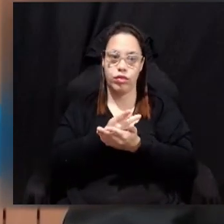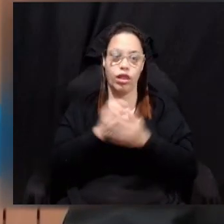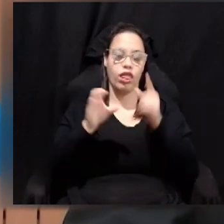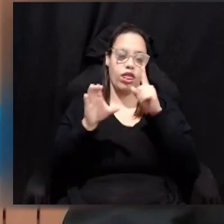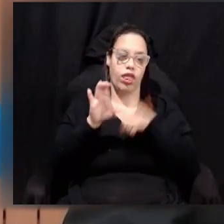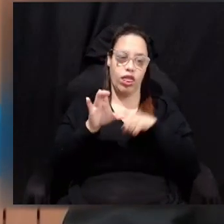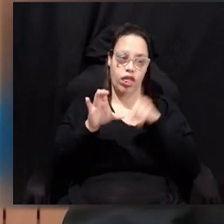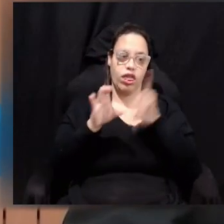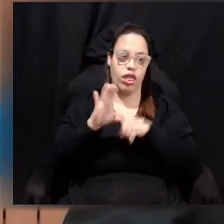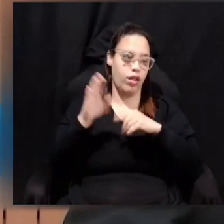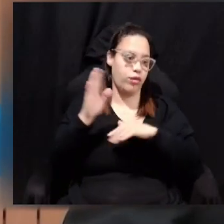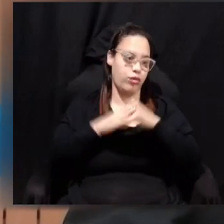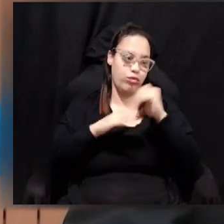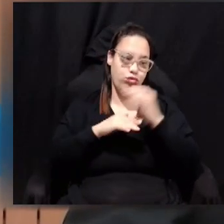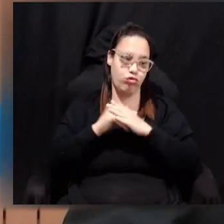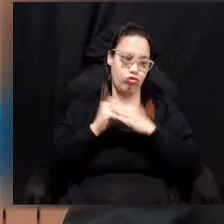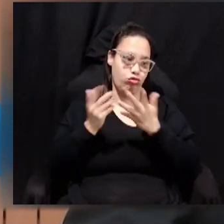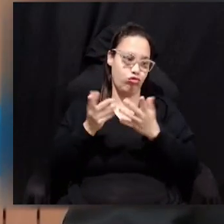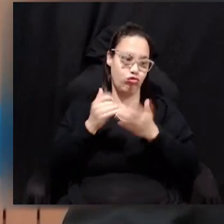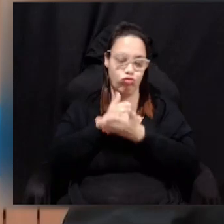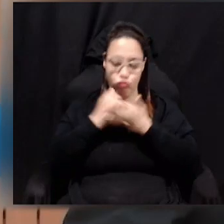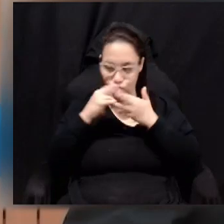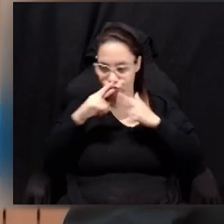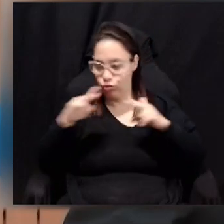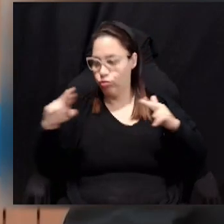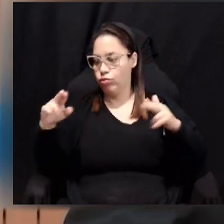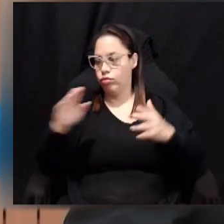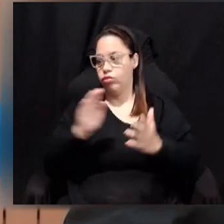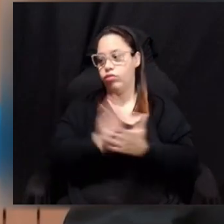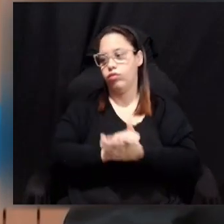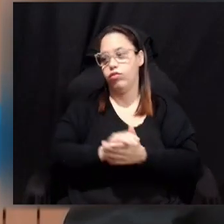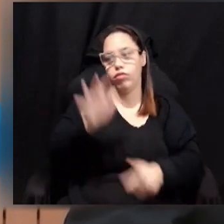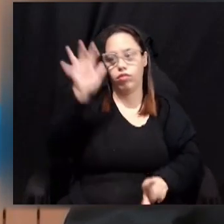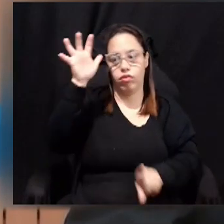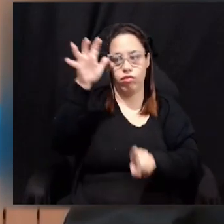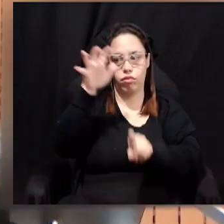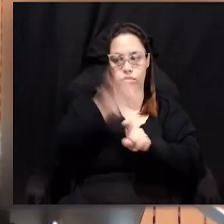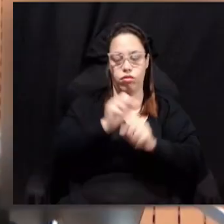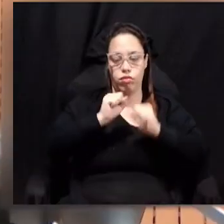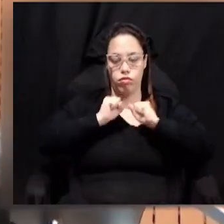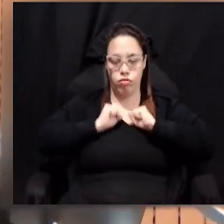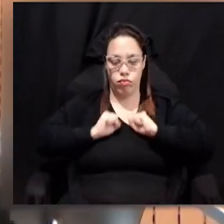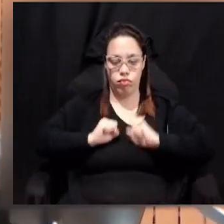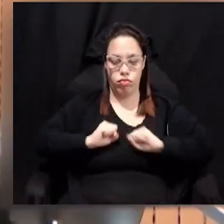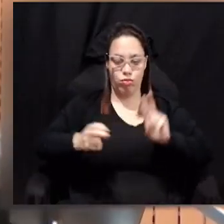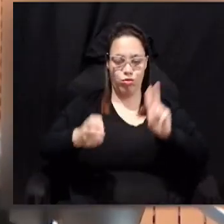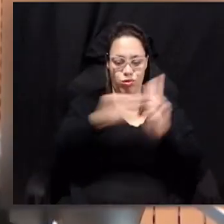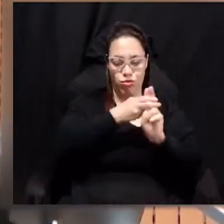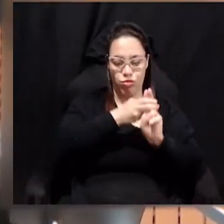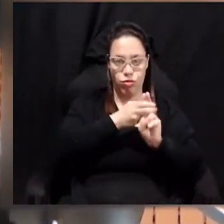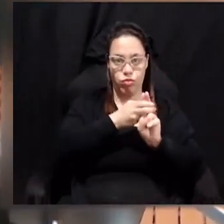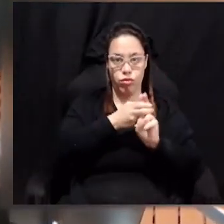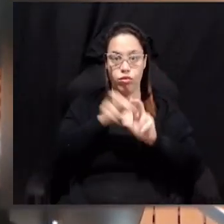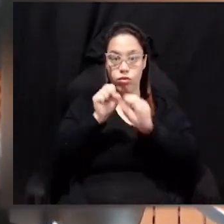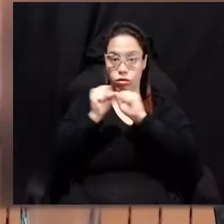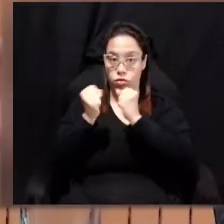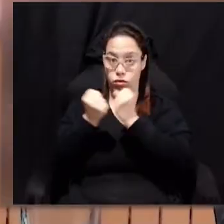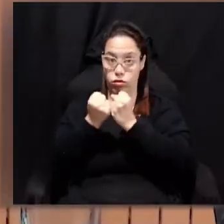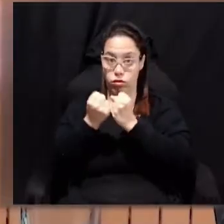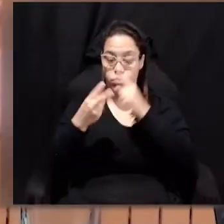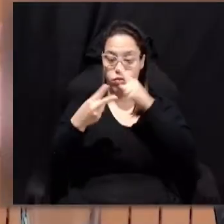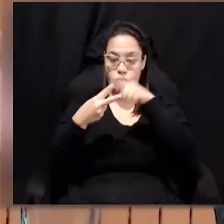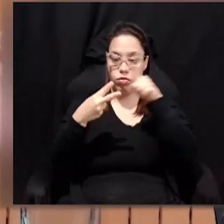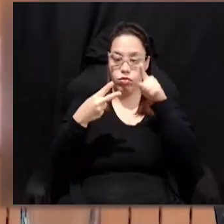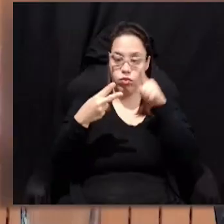droga, comprometendo ainda mais, pressionando o nosso Sistema Único de Saúde. O seminário foi dividido em 2 painéis